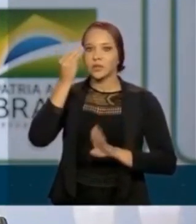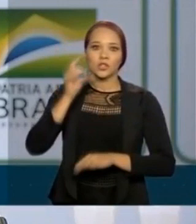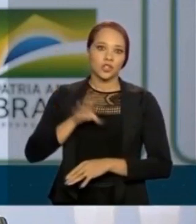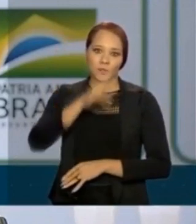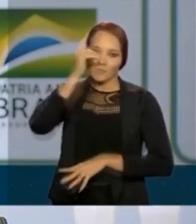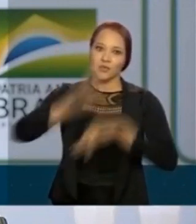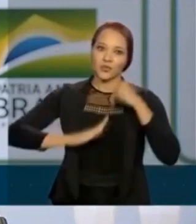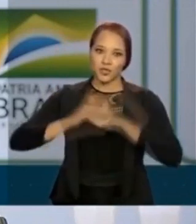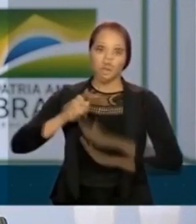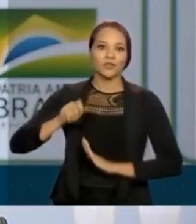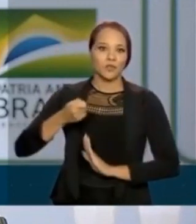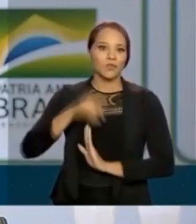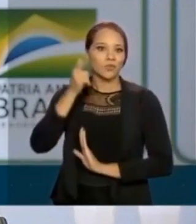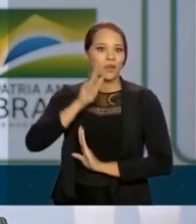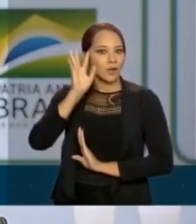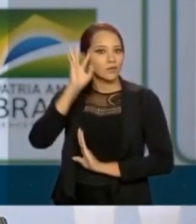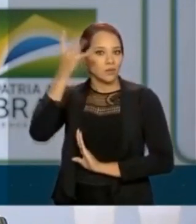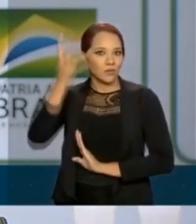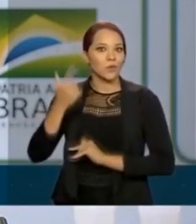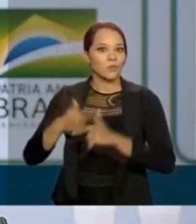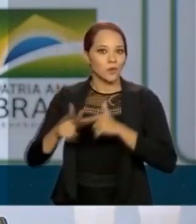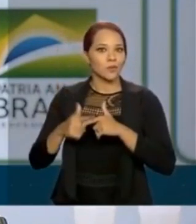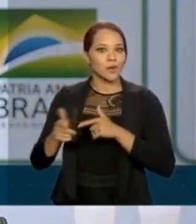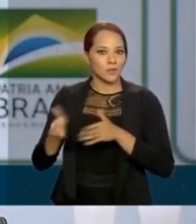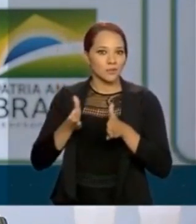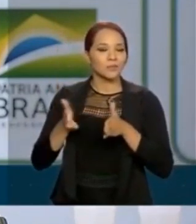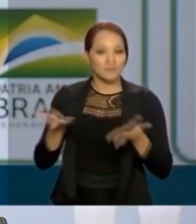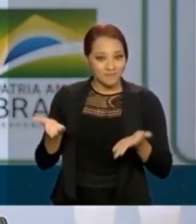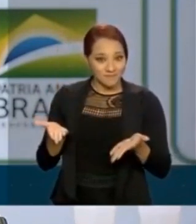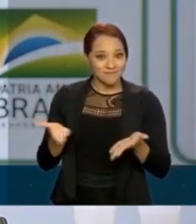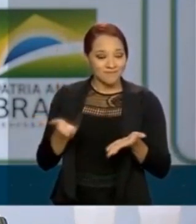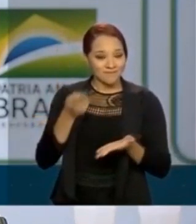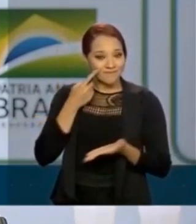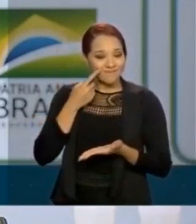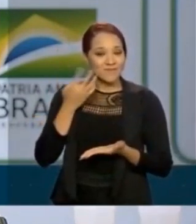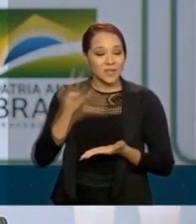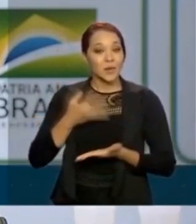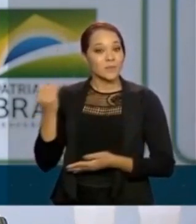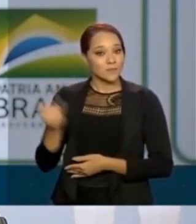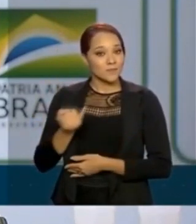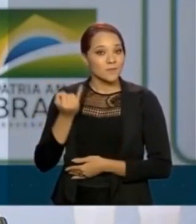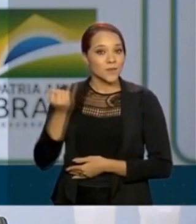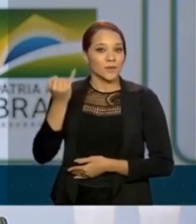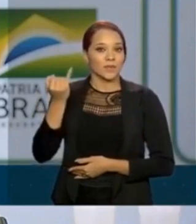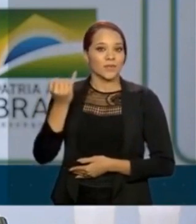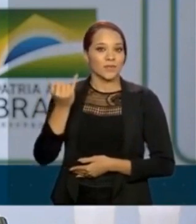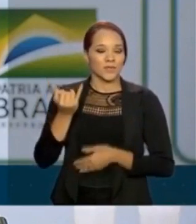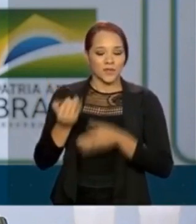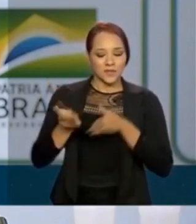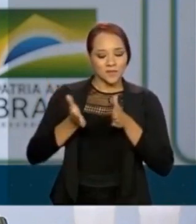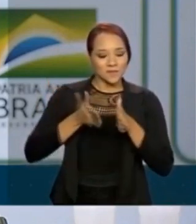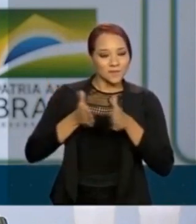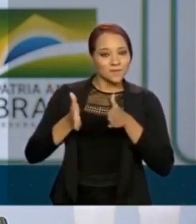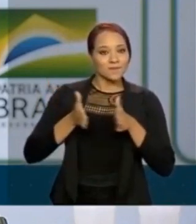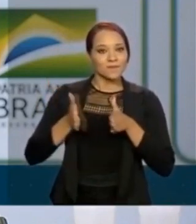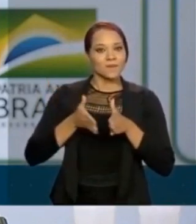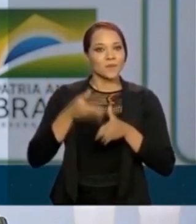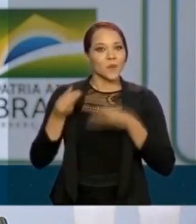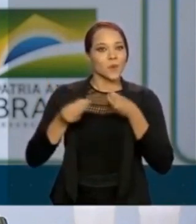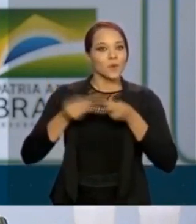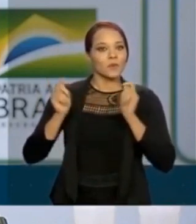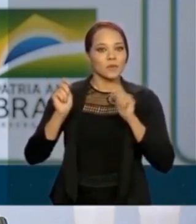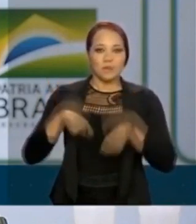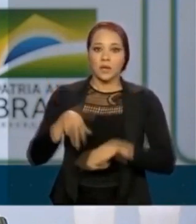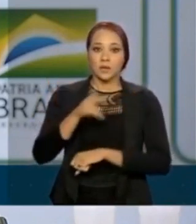chaveiro poderá resolver o seu problema naquele momento. Então, a essencialidade das medidas, a